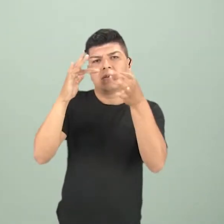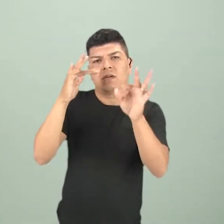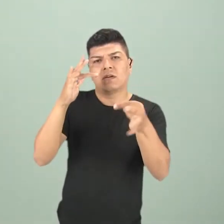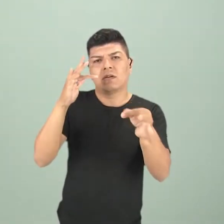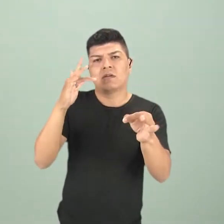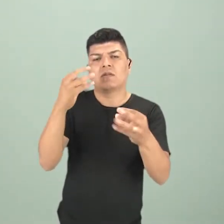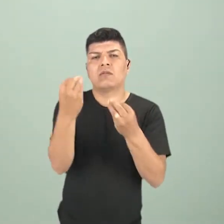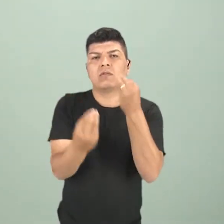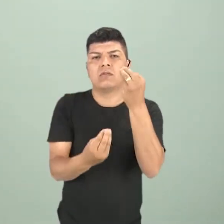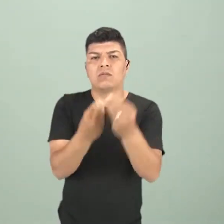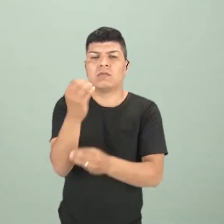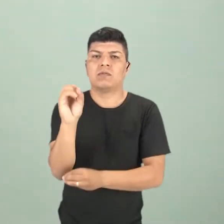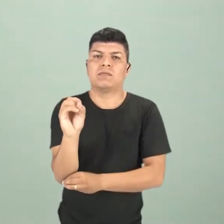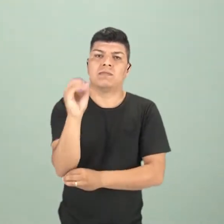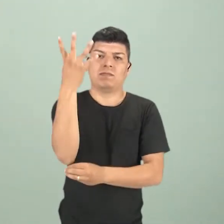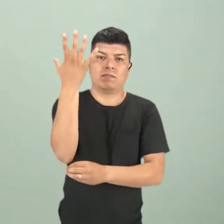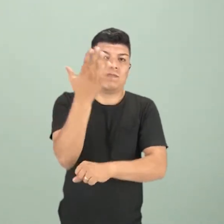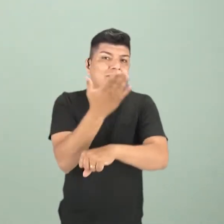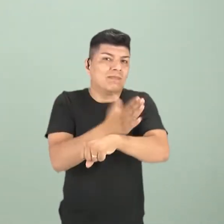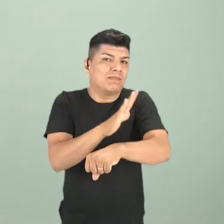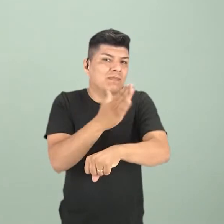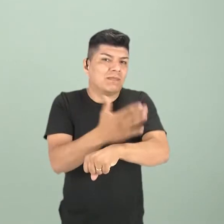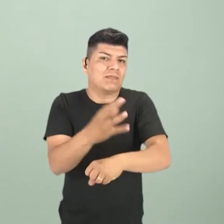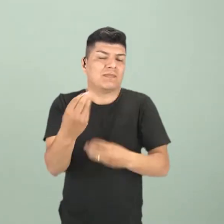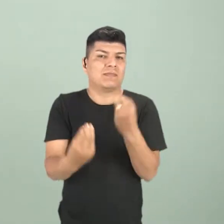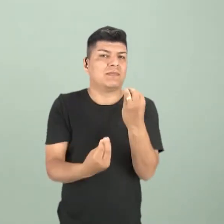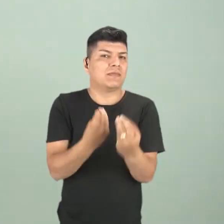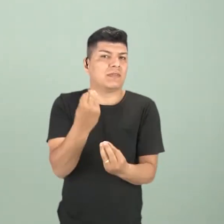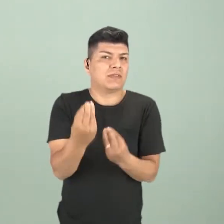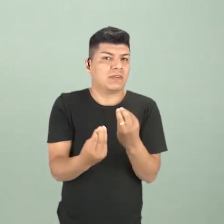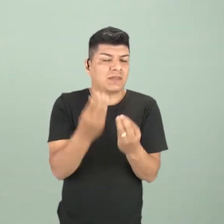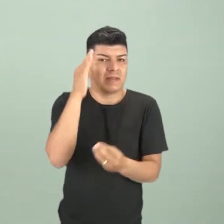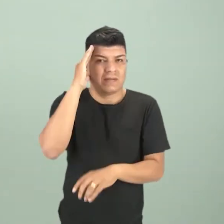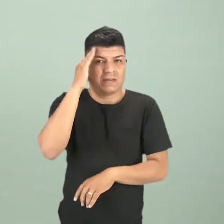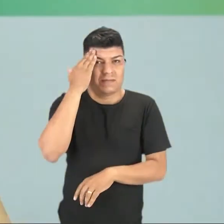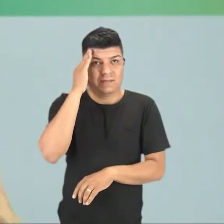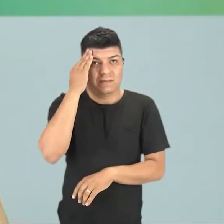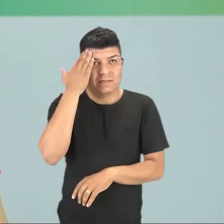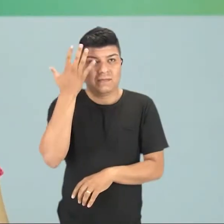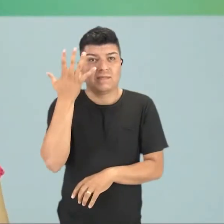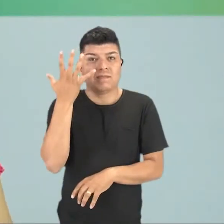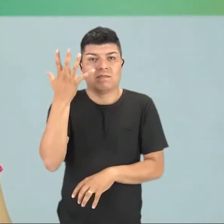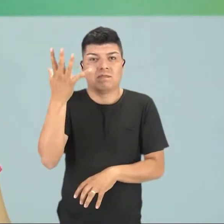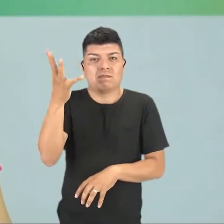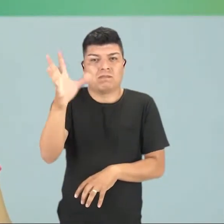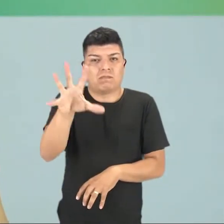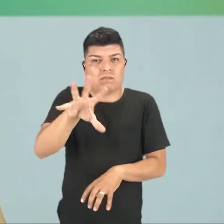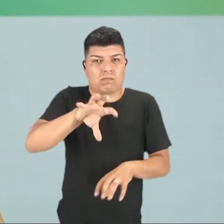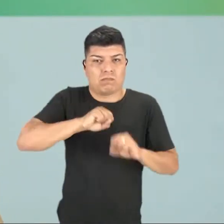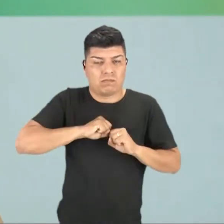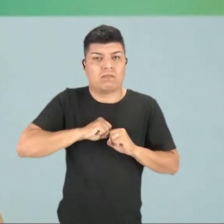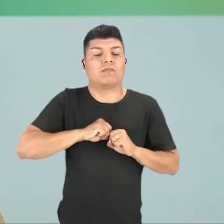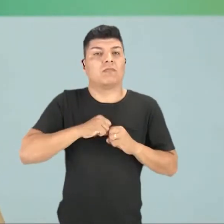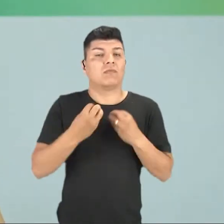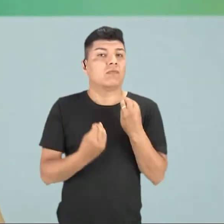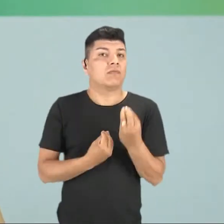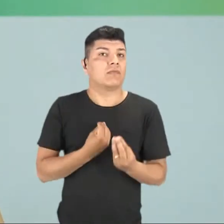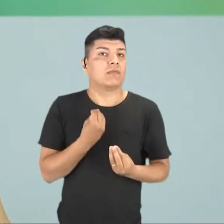na prática? Como que ele foi entendido, ele foi catalogado, ele foi